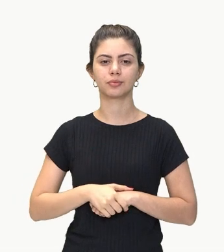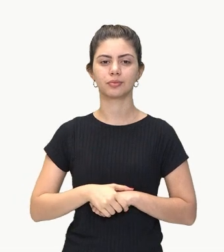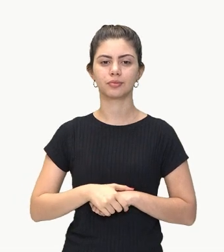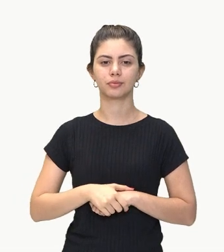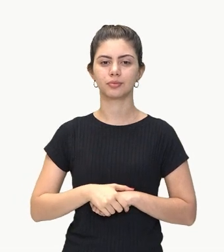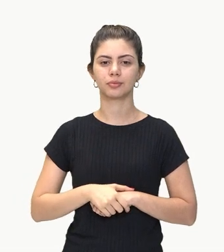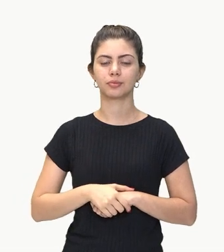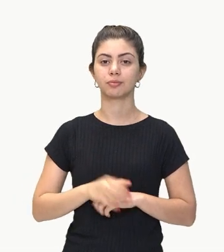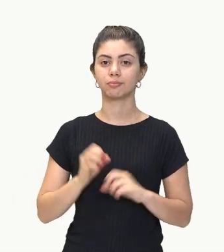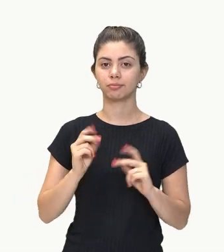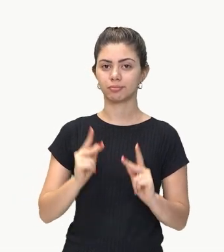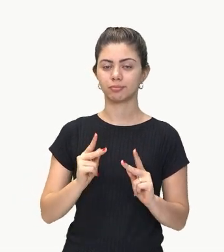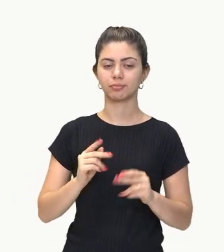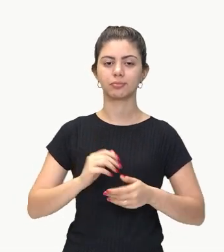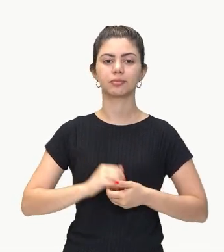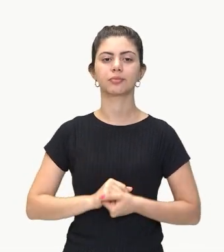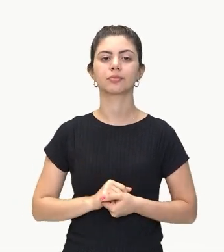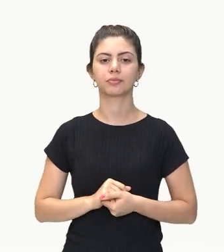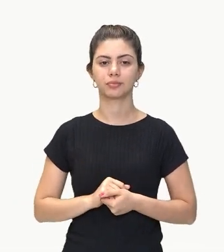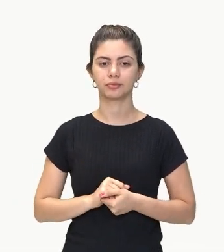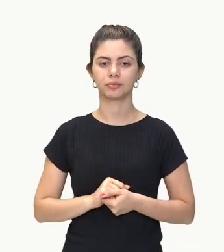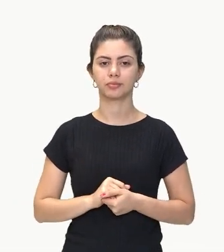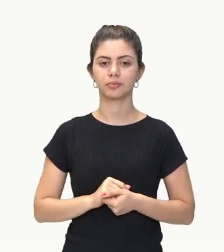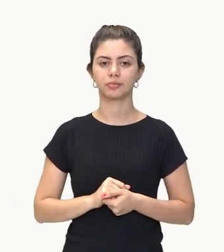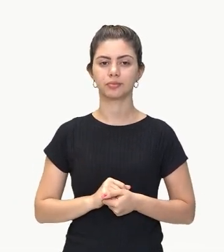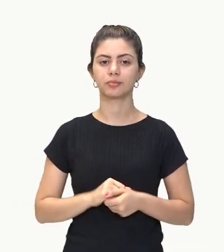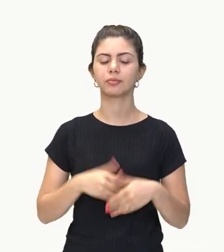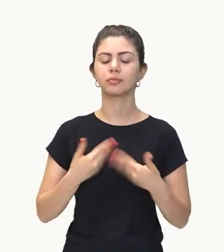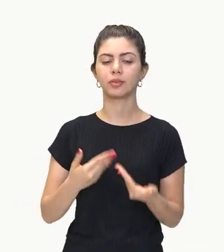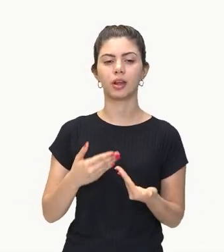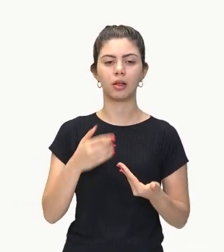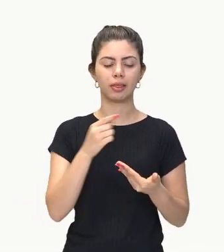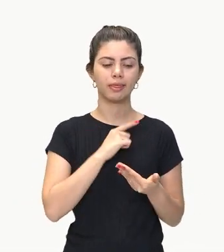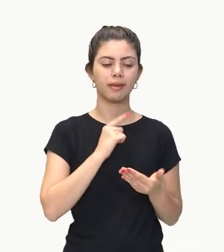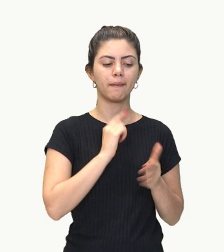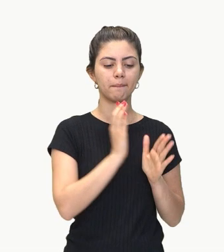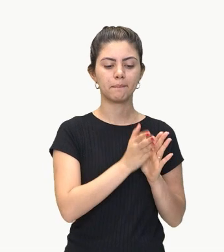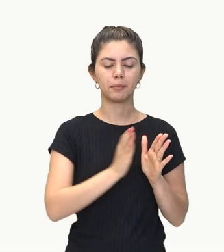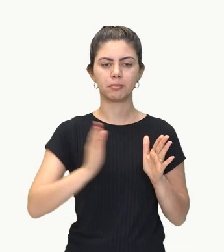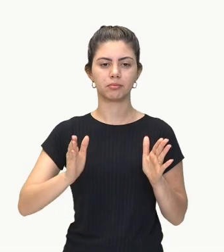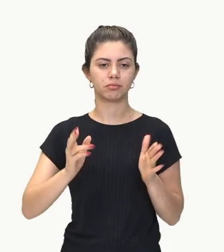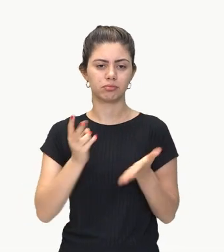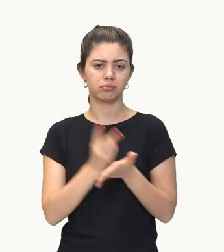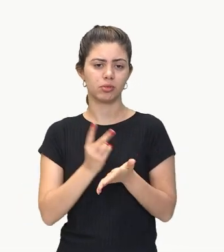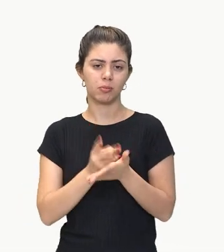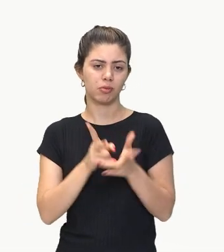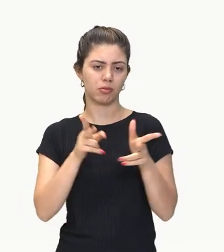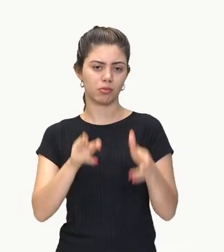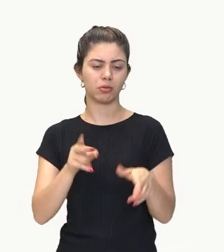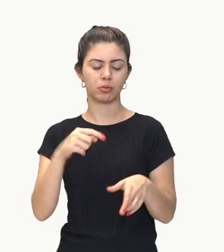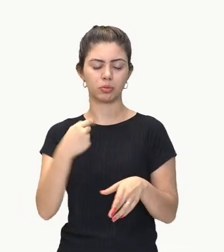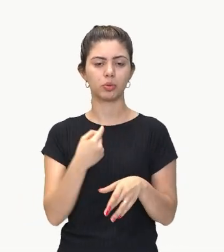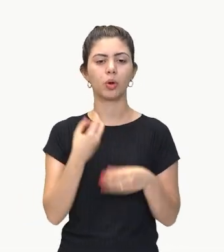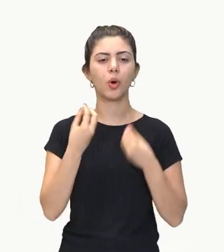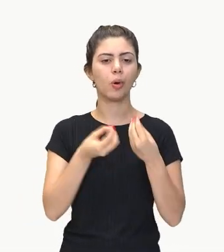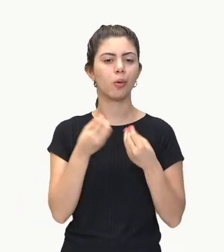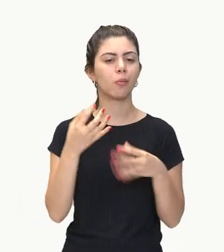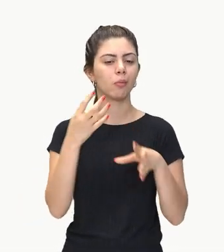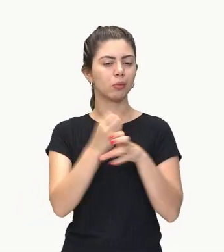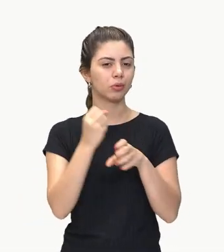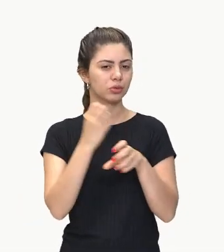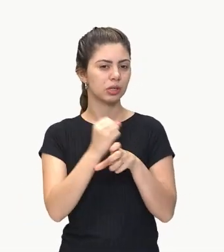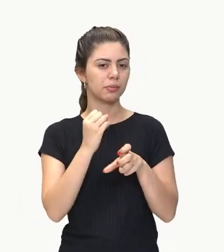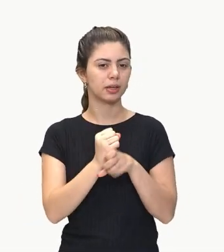0,03. Ok? Então, o passo a passo é sempre o mesmo. Vamos multiplicar como se não tivesse a